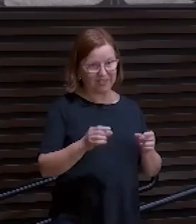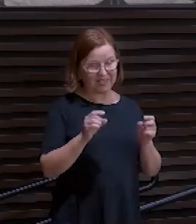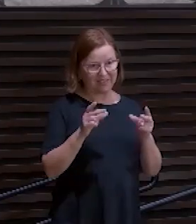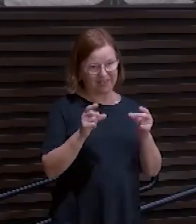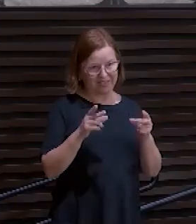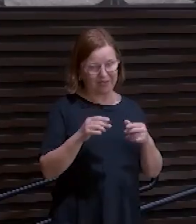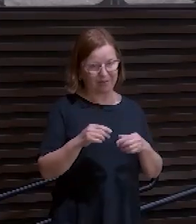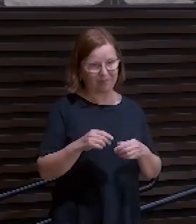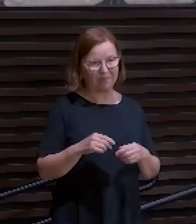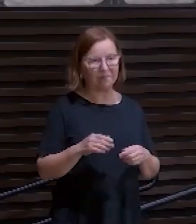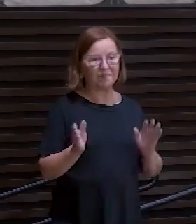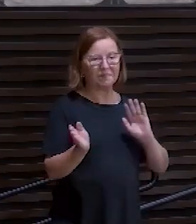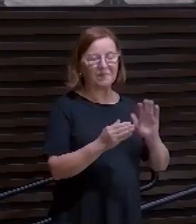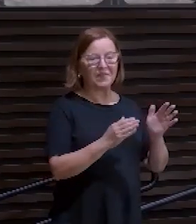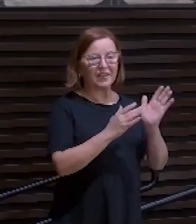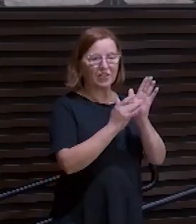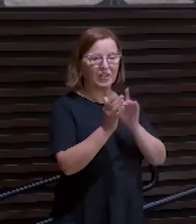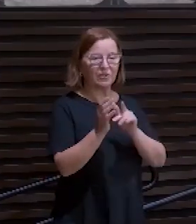na cruz do Calvário.